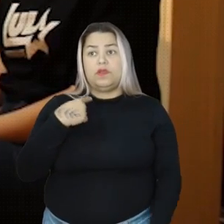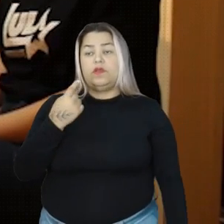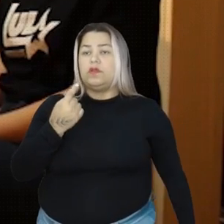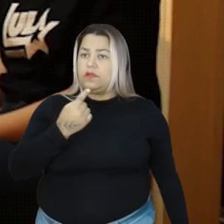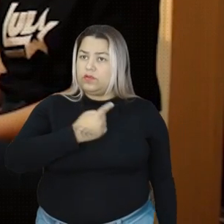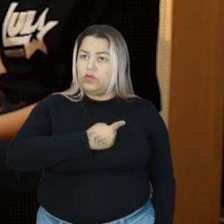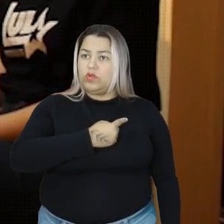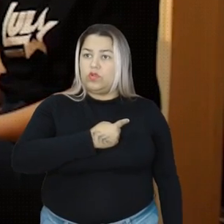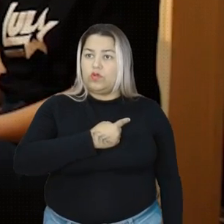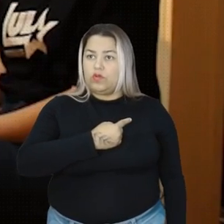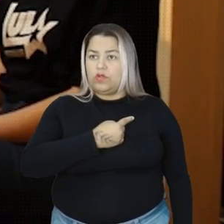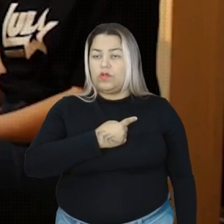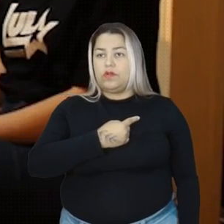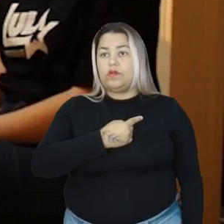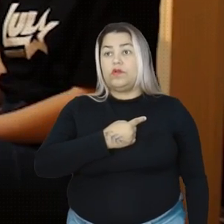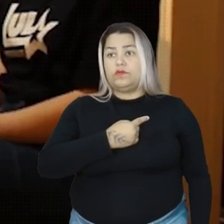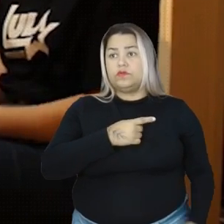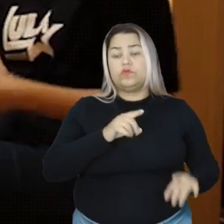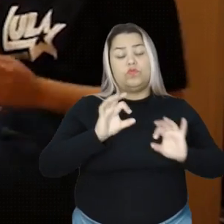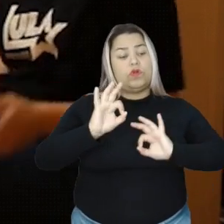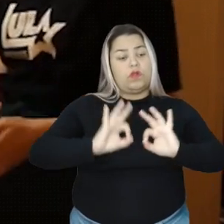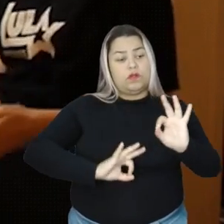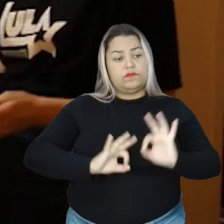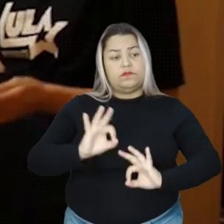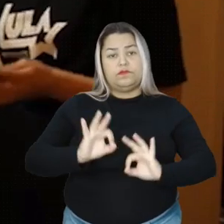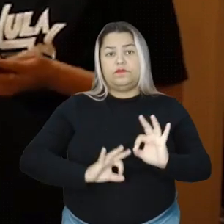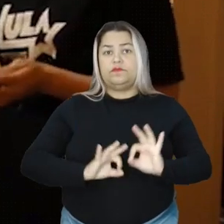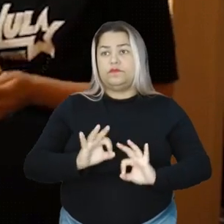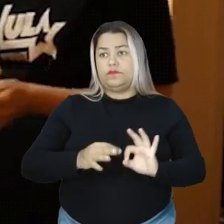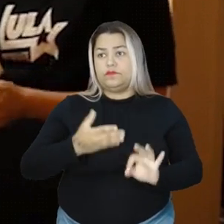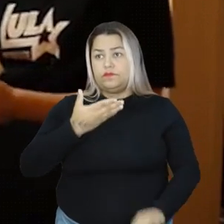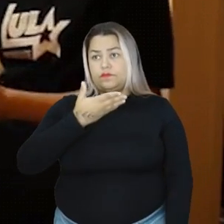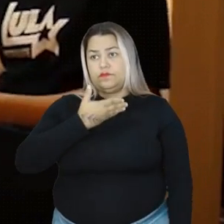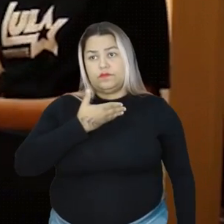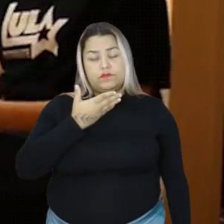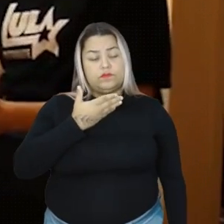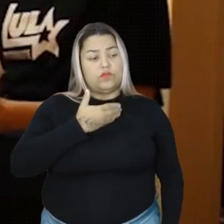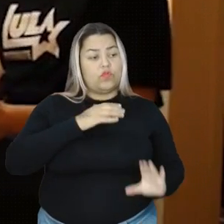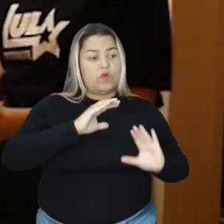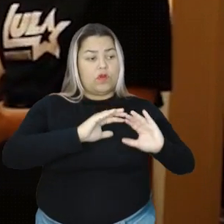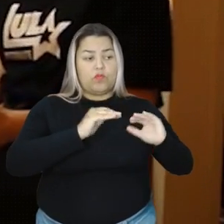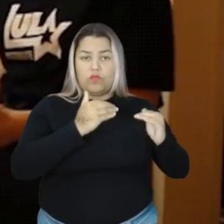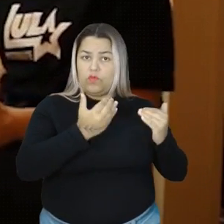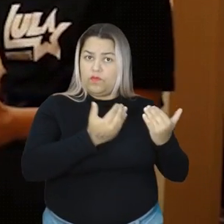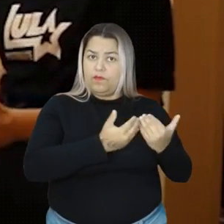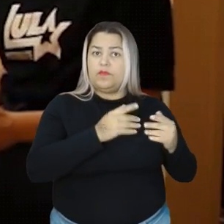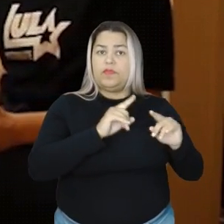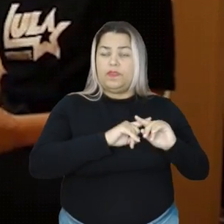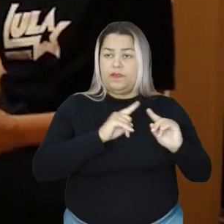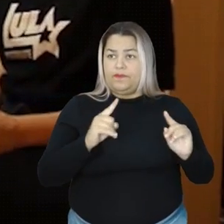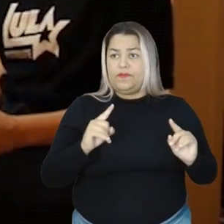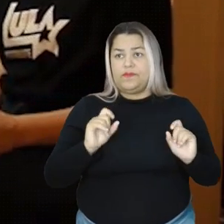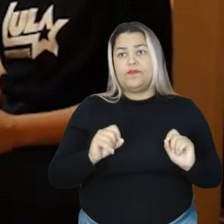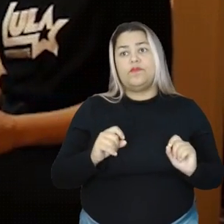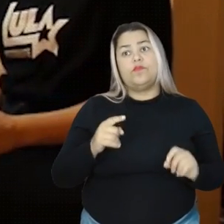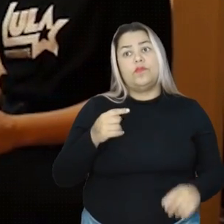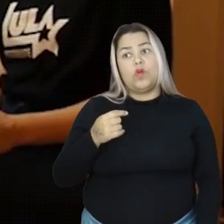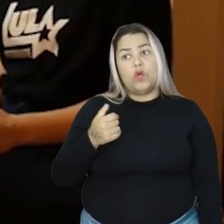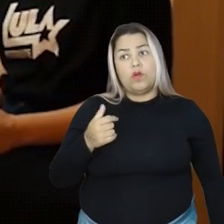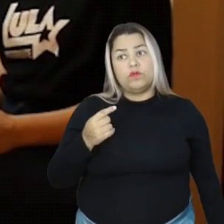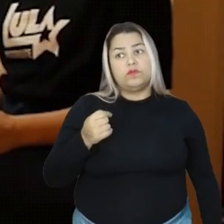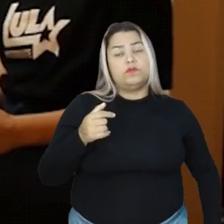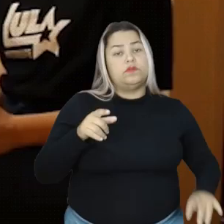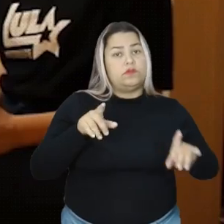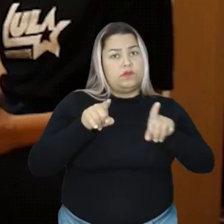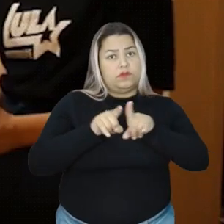Nós tínhamos a UAMPA, que era uma organização das União das Associações Comunitárias, mas era muito pouco,